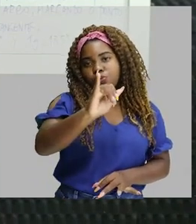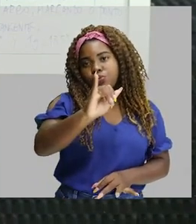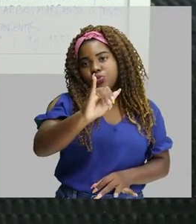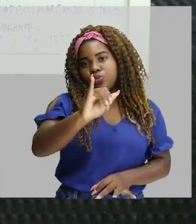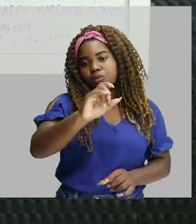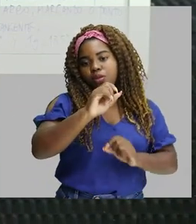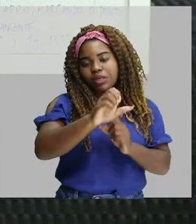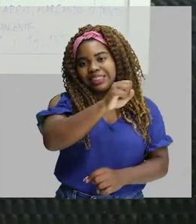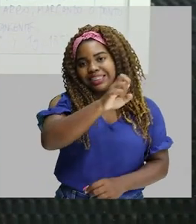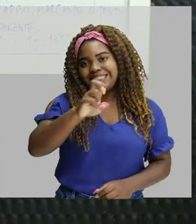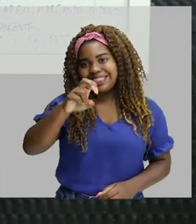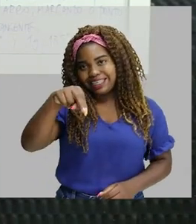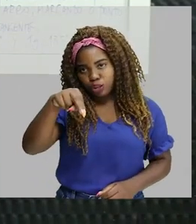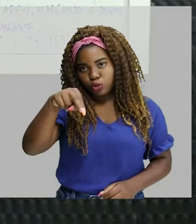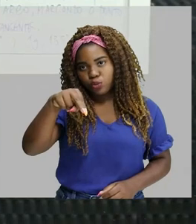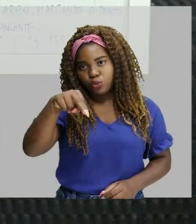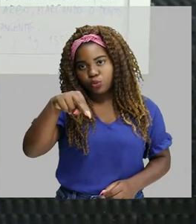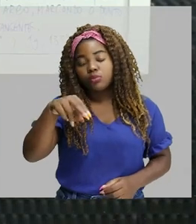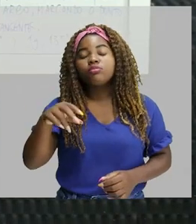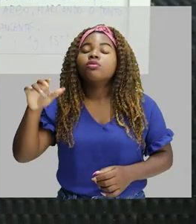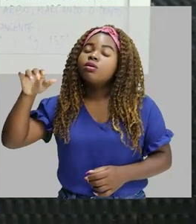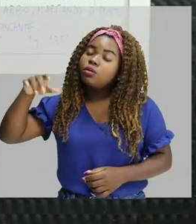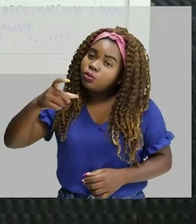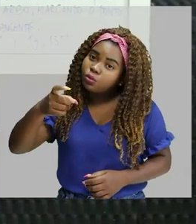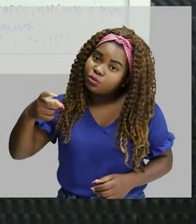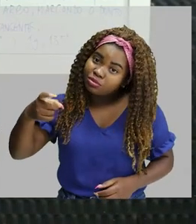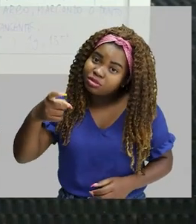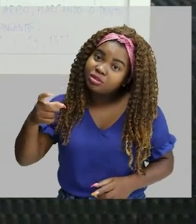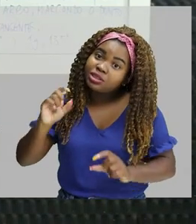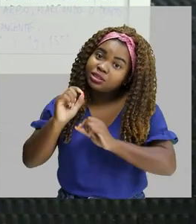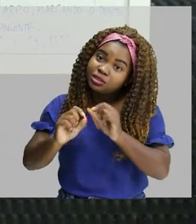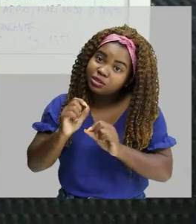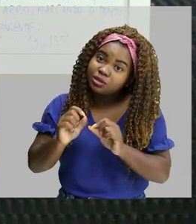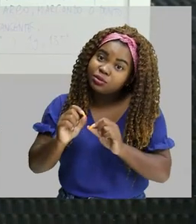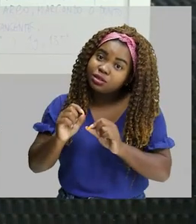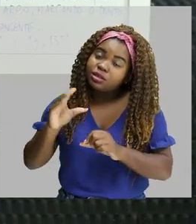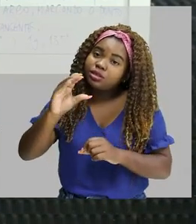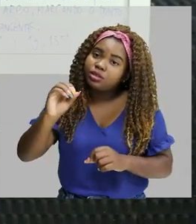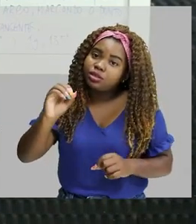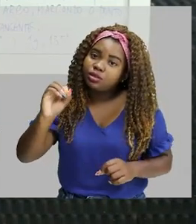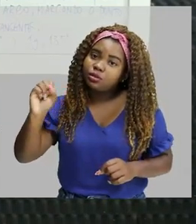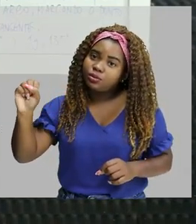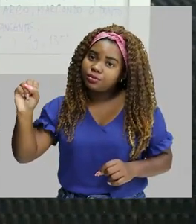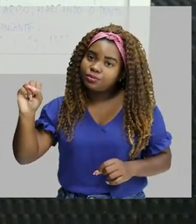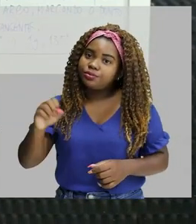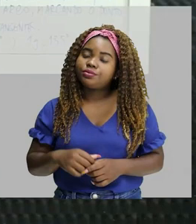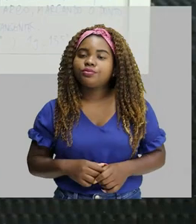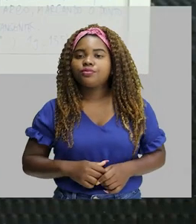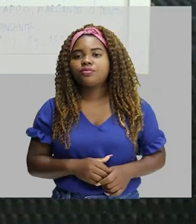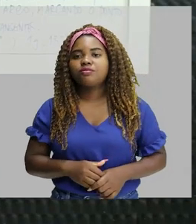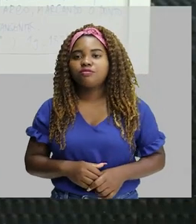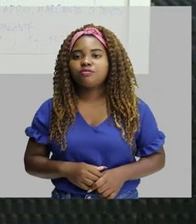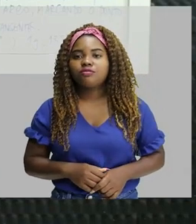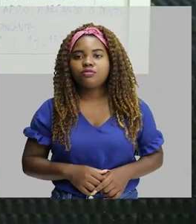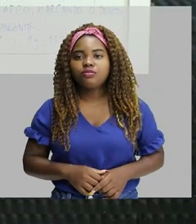eixo dos senos ele é o eixo dos senos o eixo dos cossenos é onde é o eixo X tá então esse eixo aqui